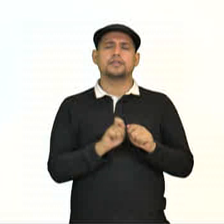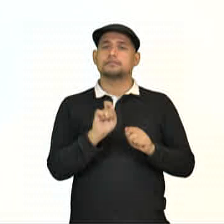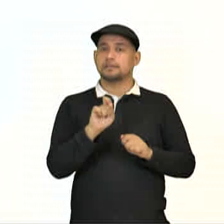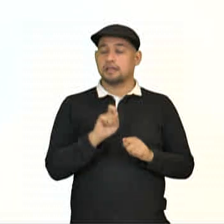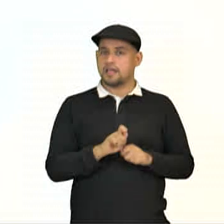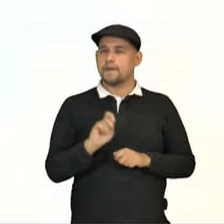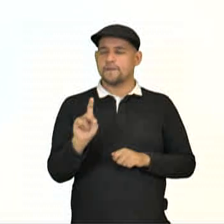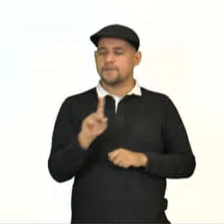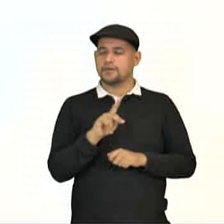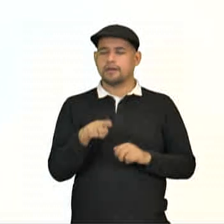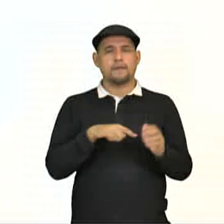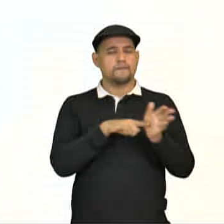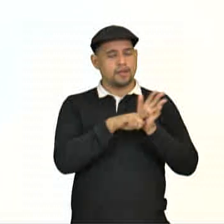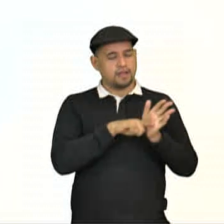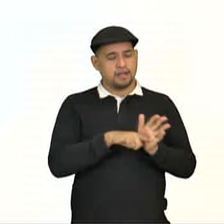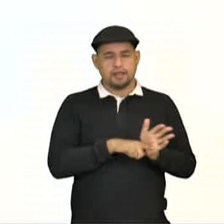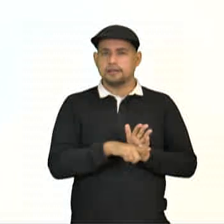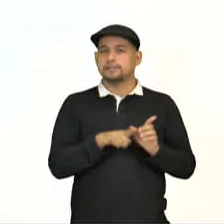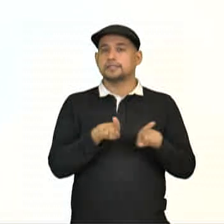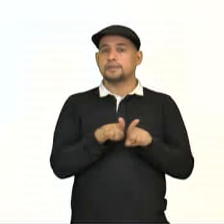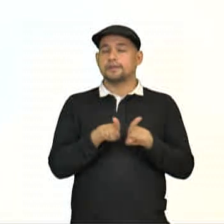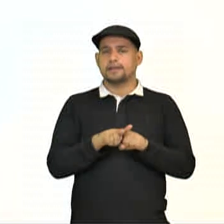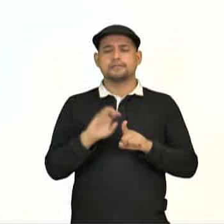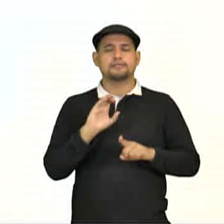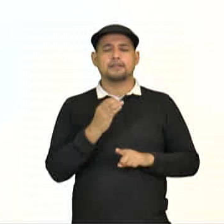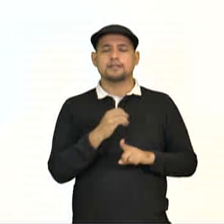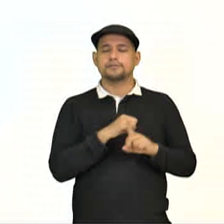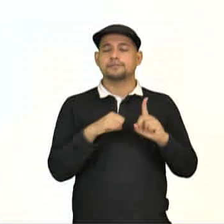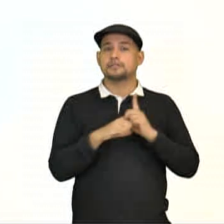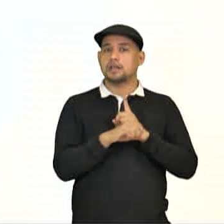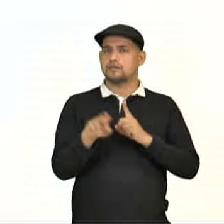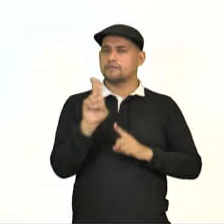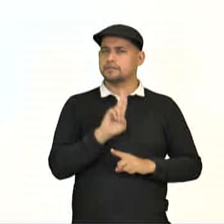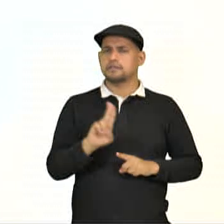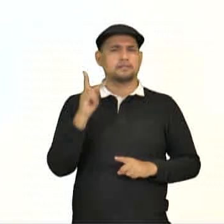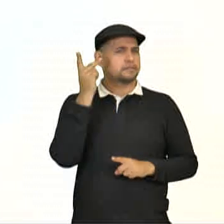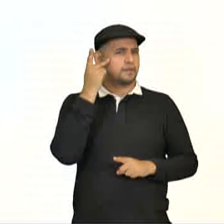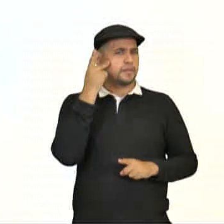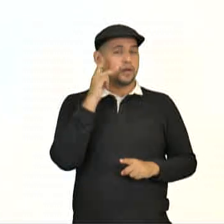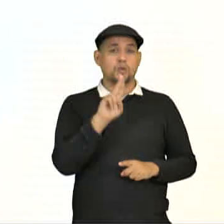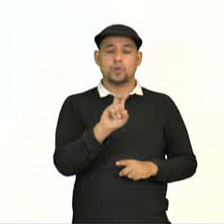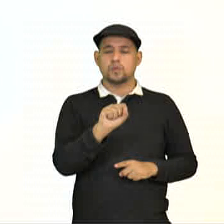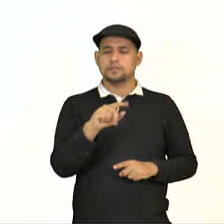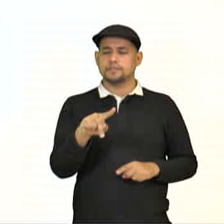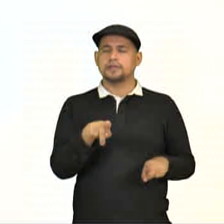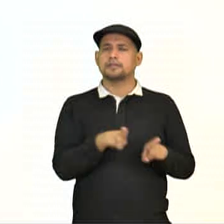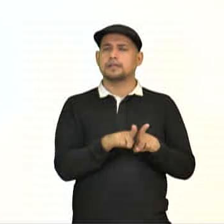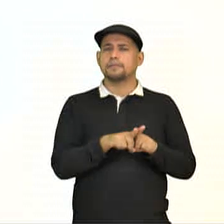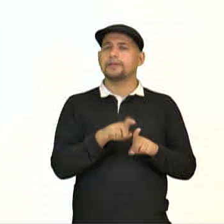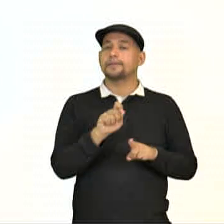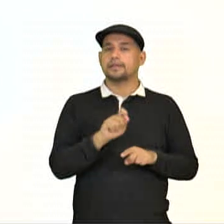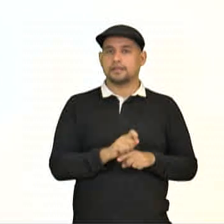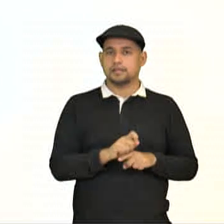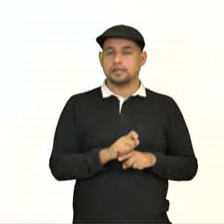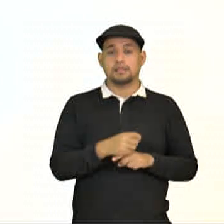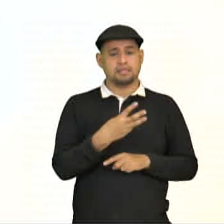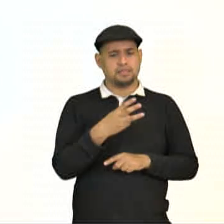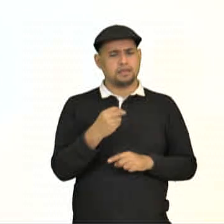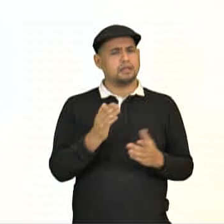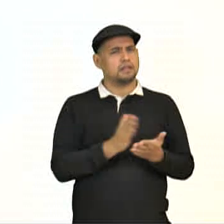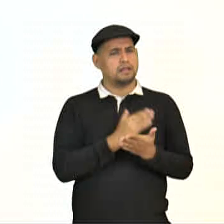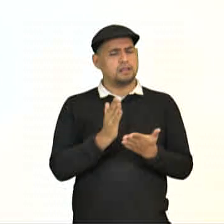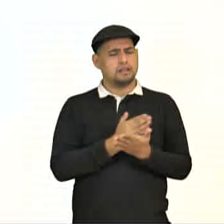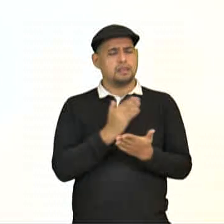um professor e pesquisador em ciências sociais na Universidade de São Paulo, na USP, é autor de mais de 30